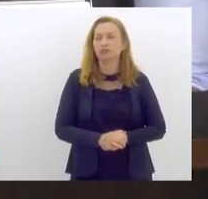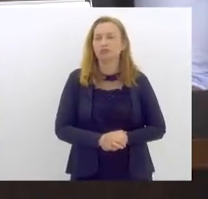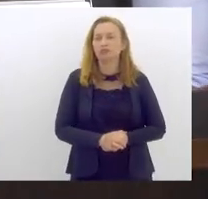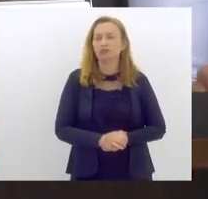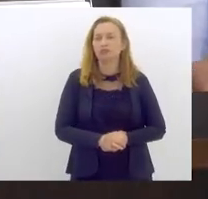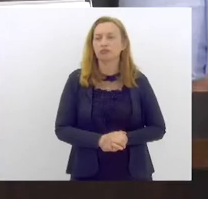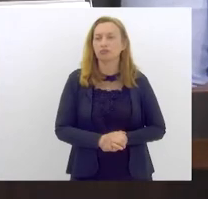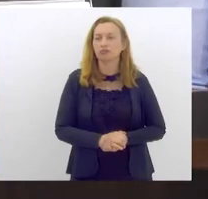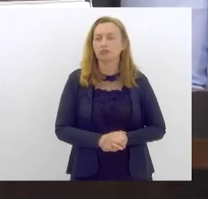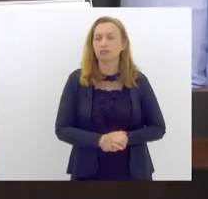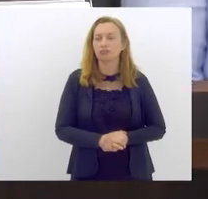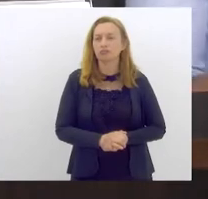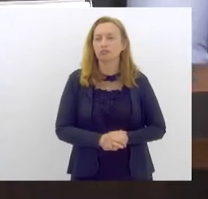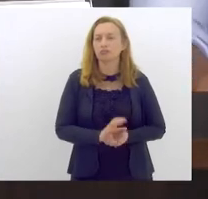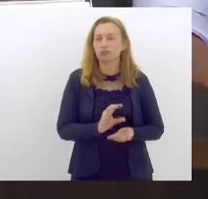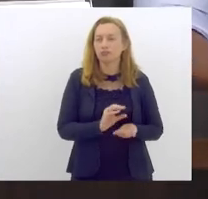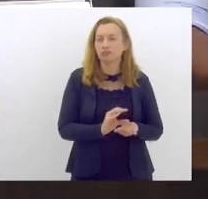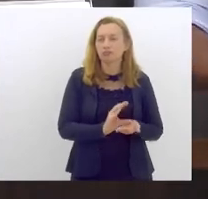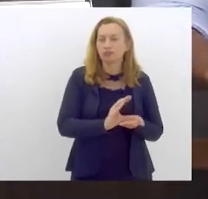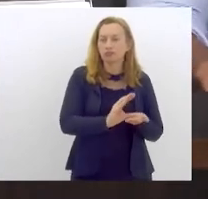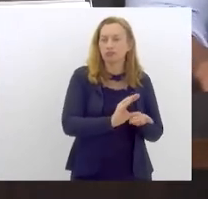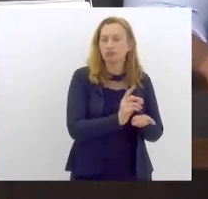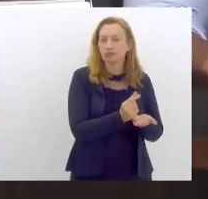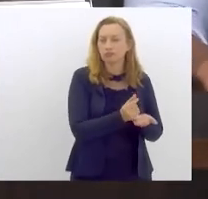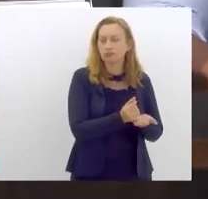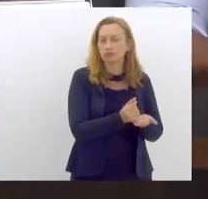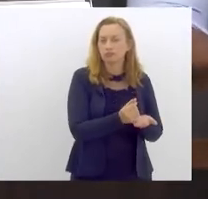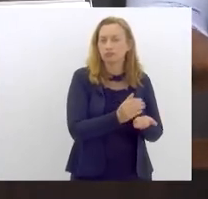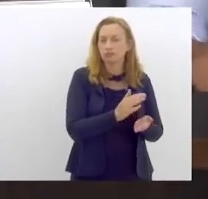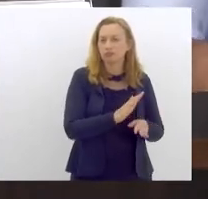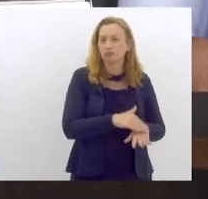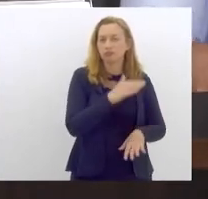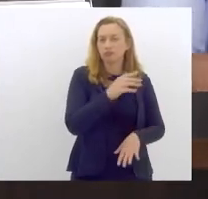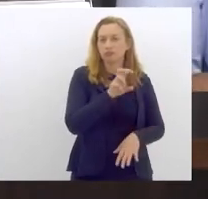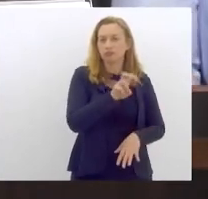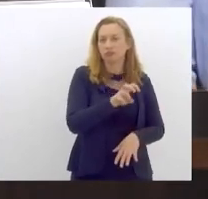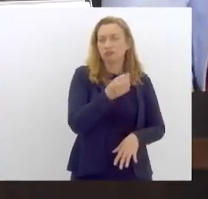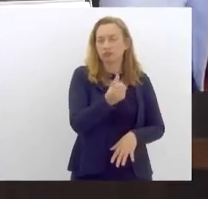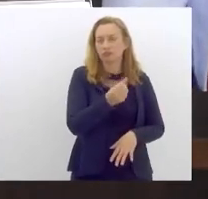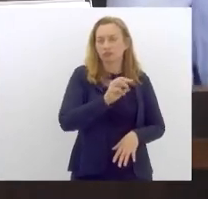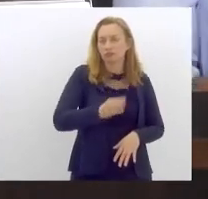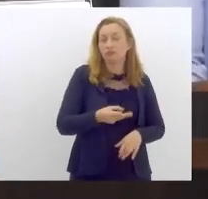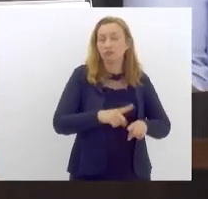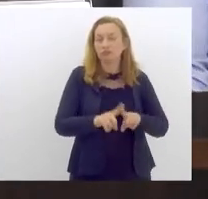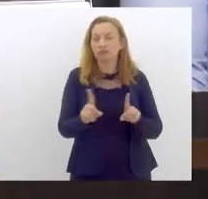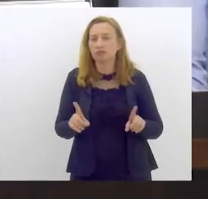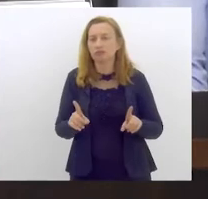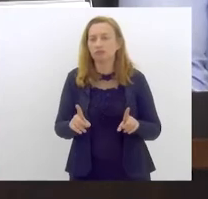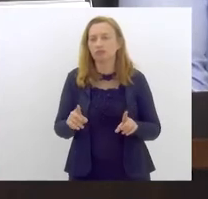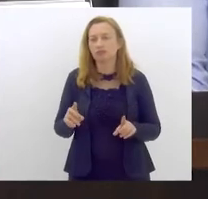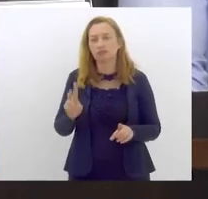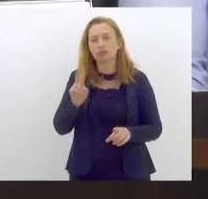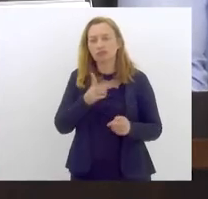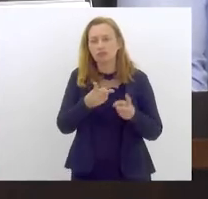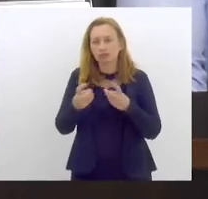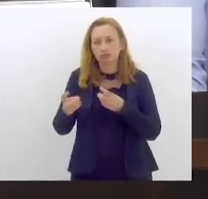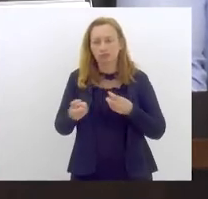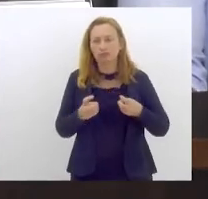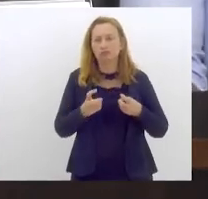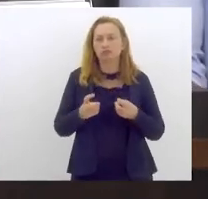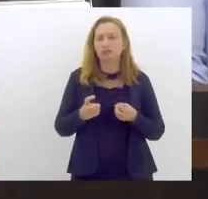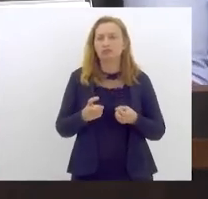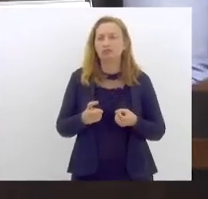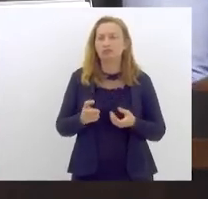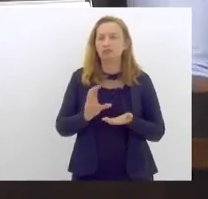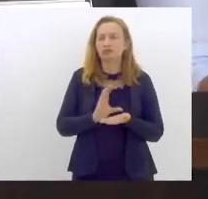maior dotação orçamentária que gira em torno de 56 milhões mas no entanto olhando o orçamento do governador